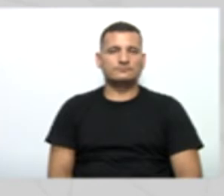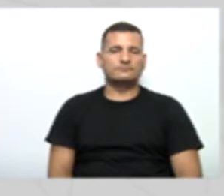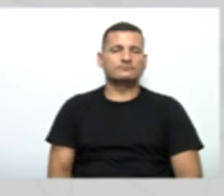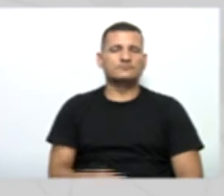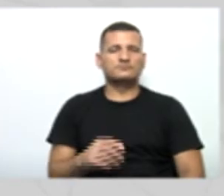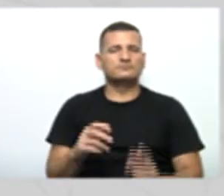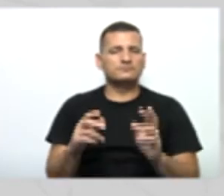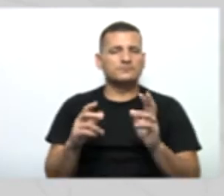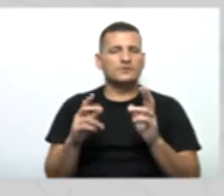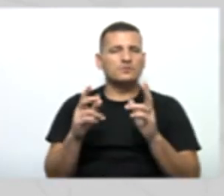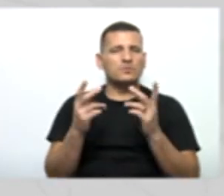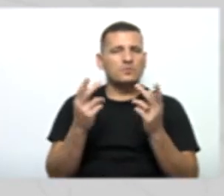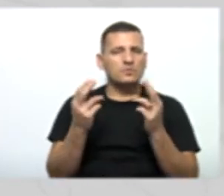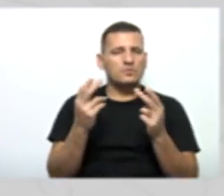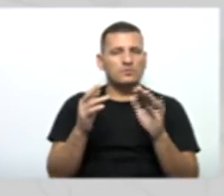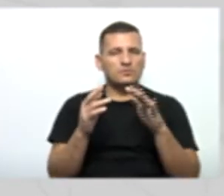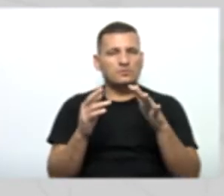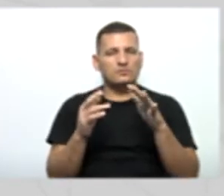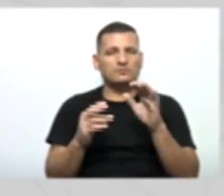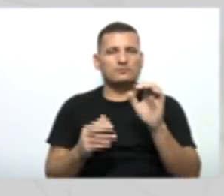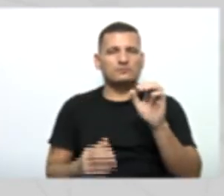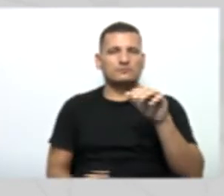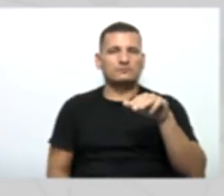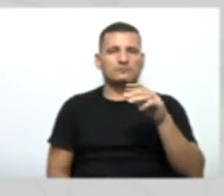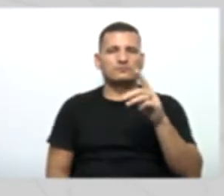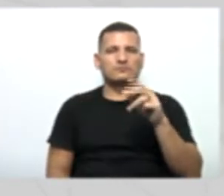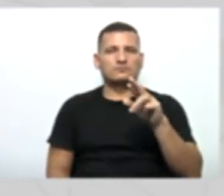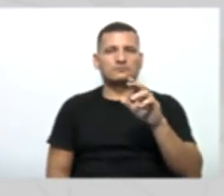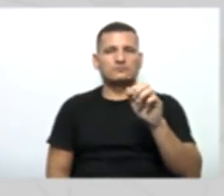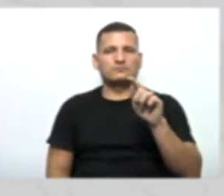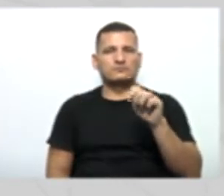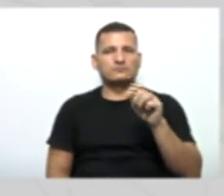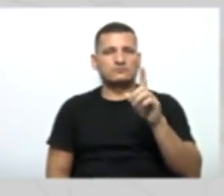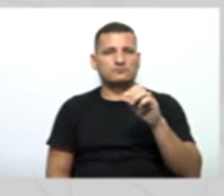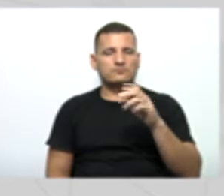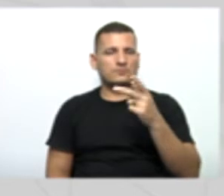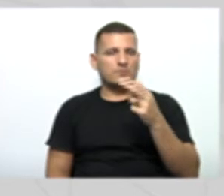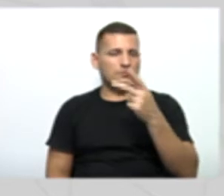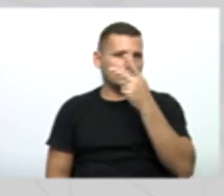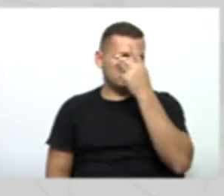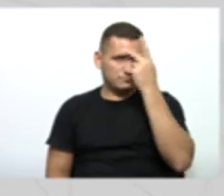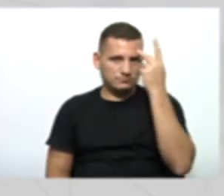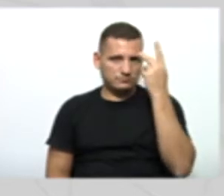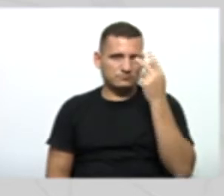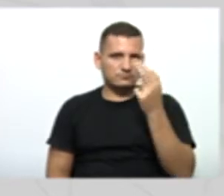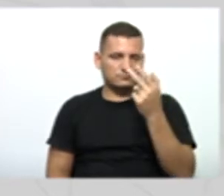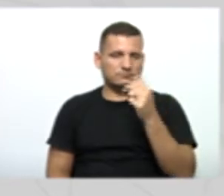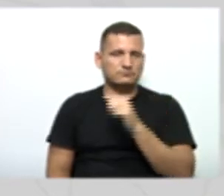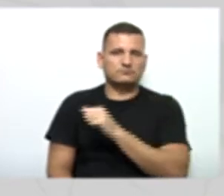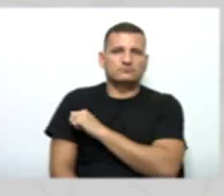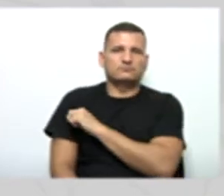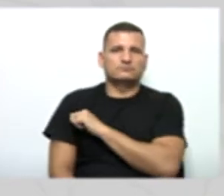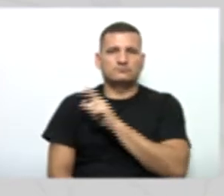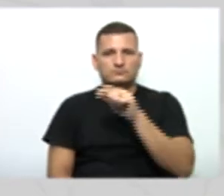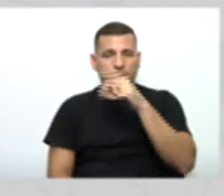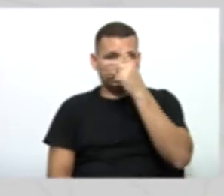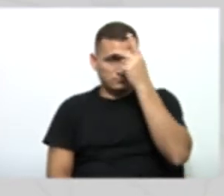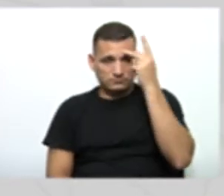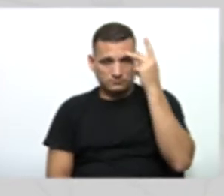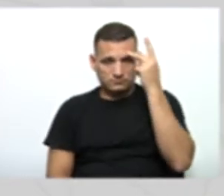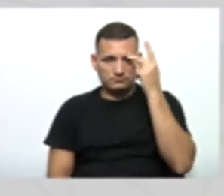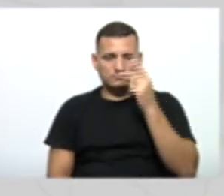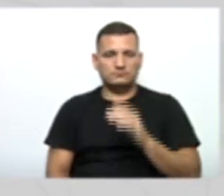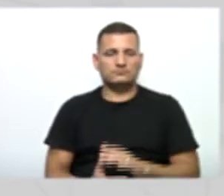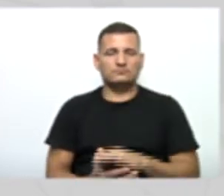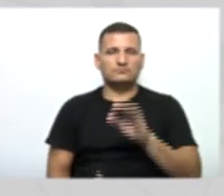parecido, porque a gente trata aí, pessoal, de pessoas, não é isso, ó? Aluno não é uma pessoa? Empregado